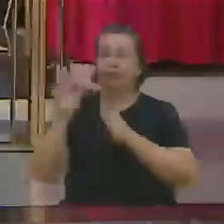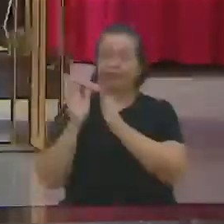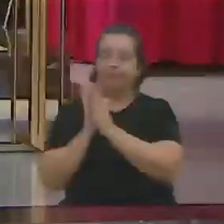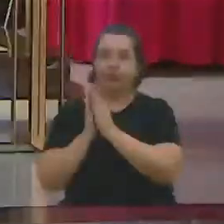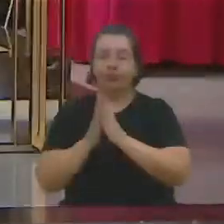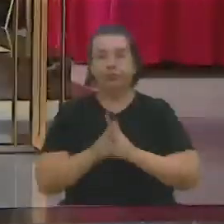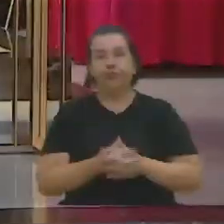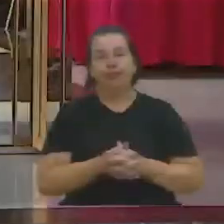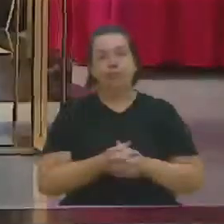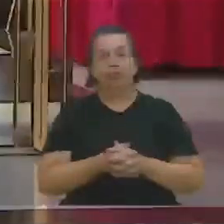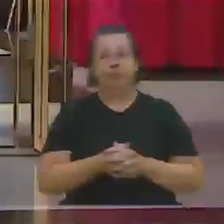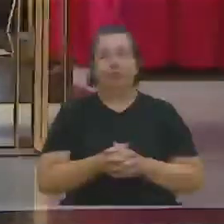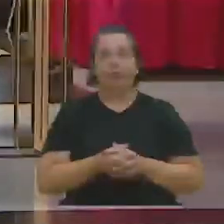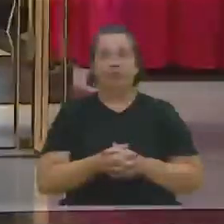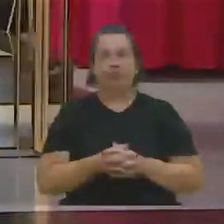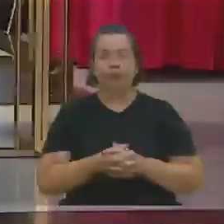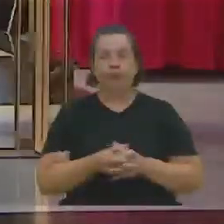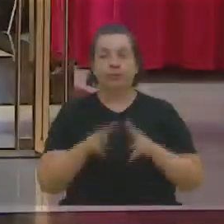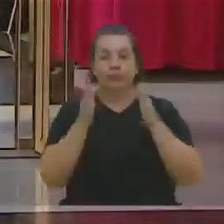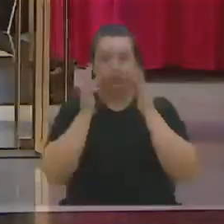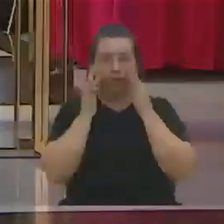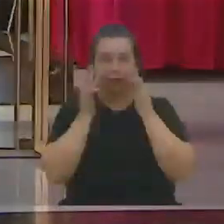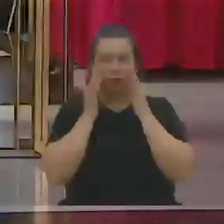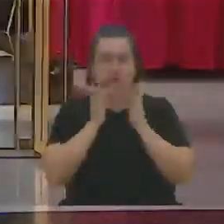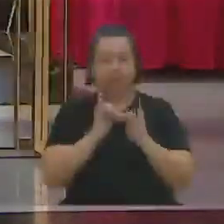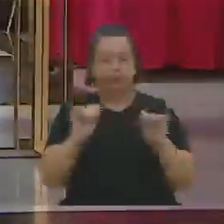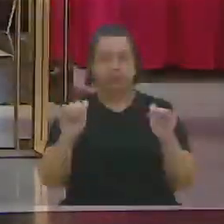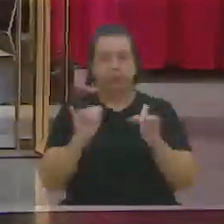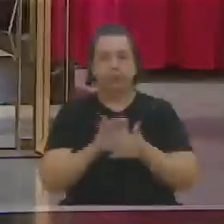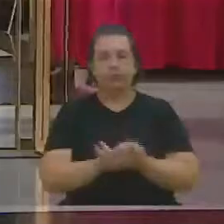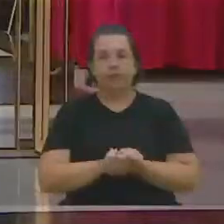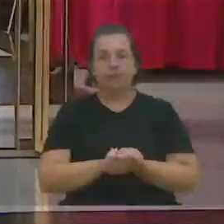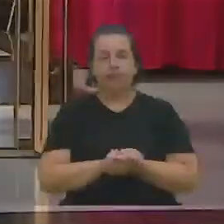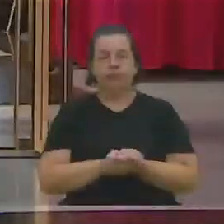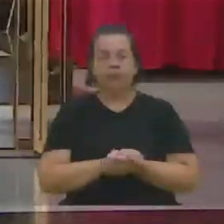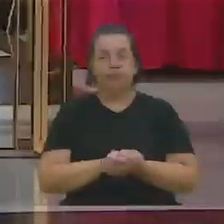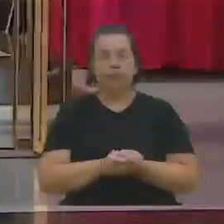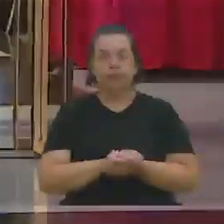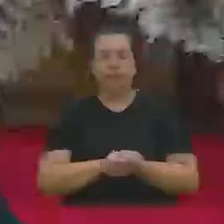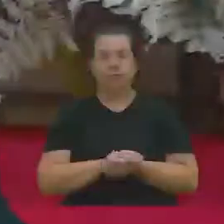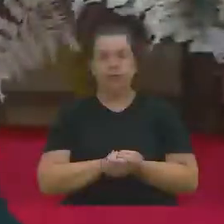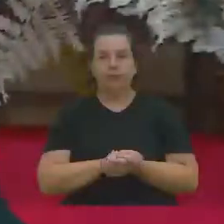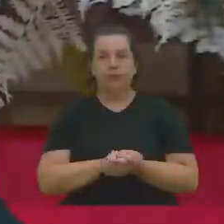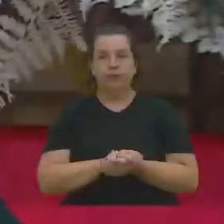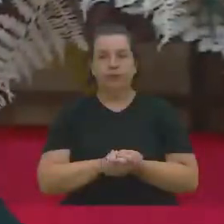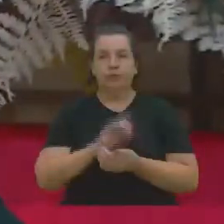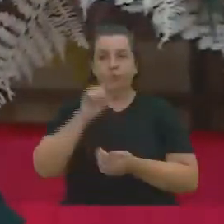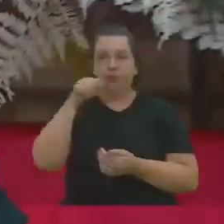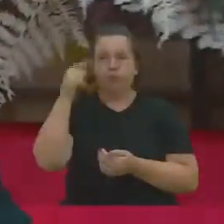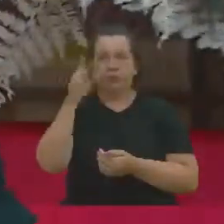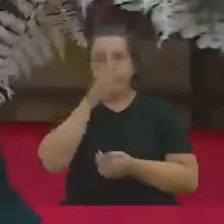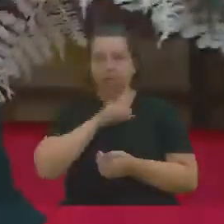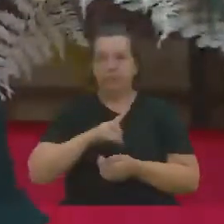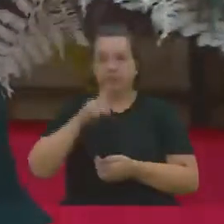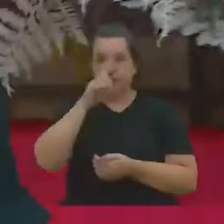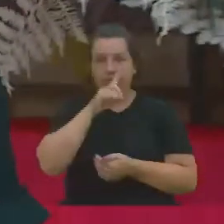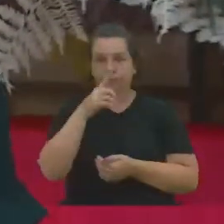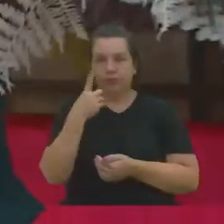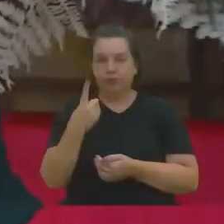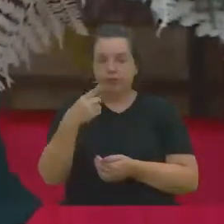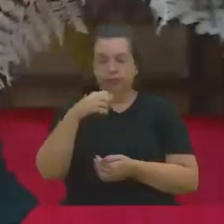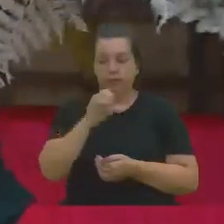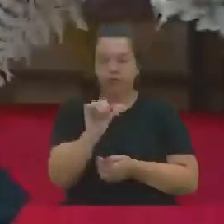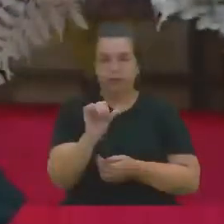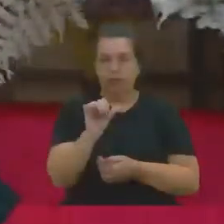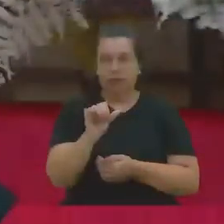Senhor. Amém. Atentos para alguns avisos do santuário. No próximo domingo, dia 16